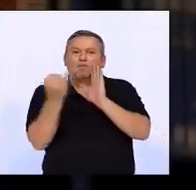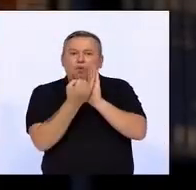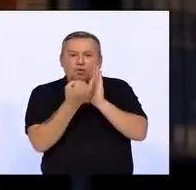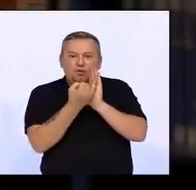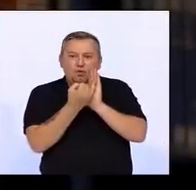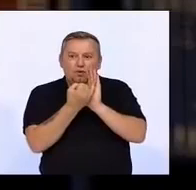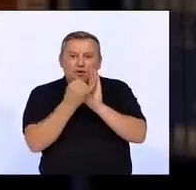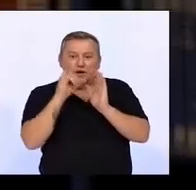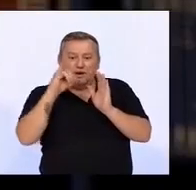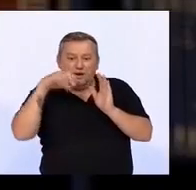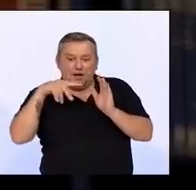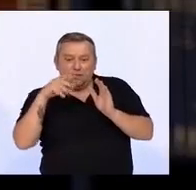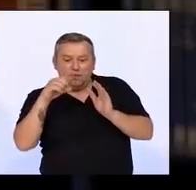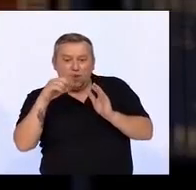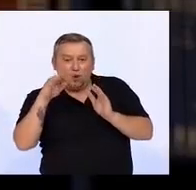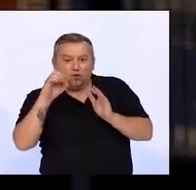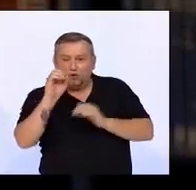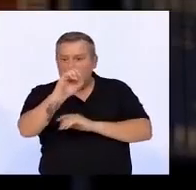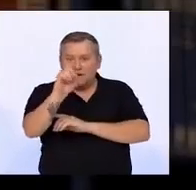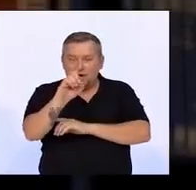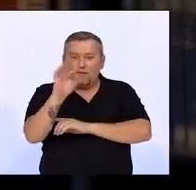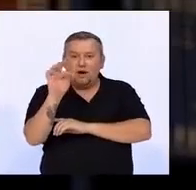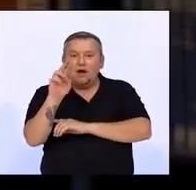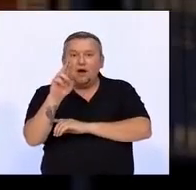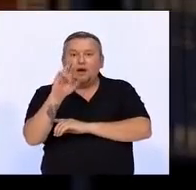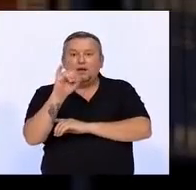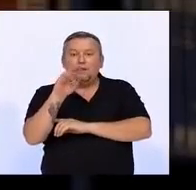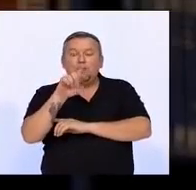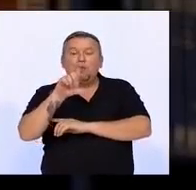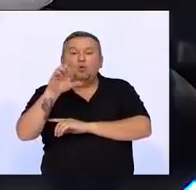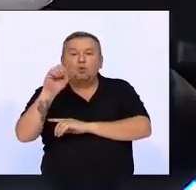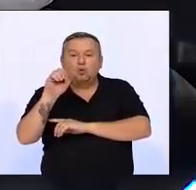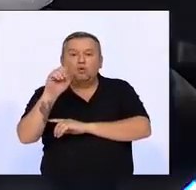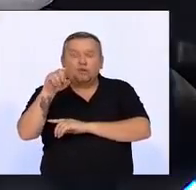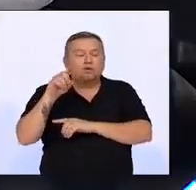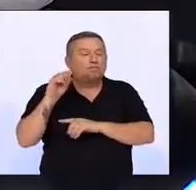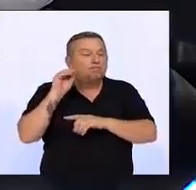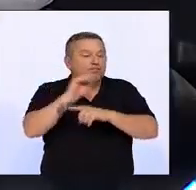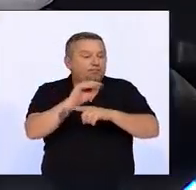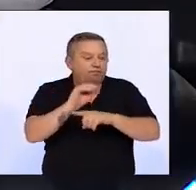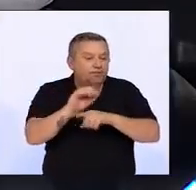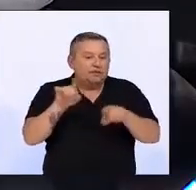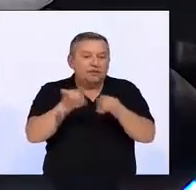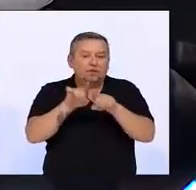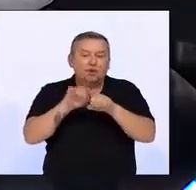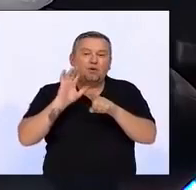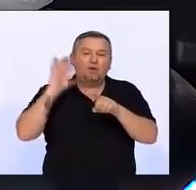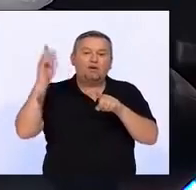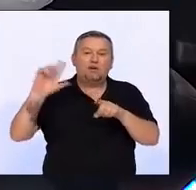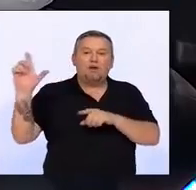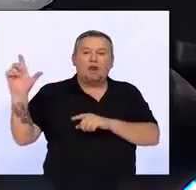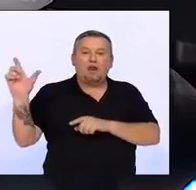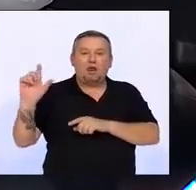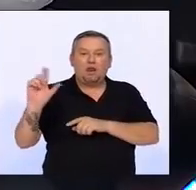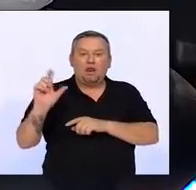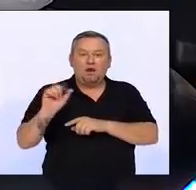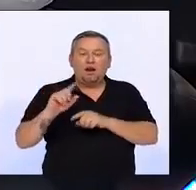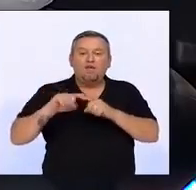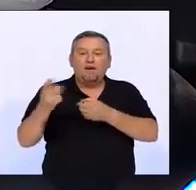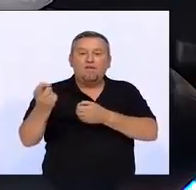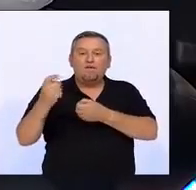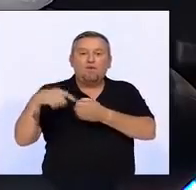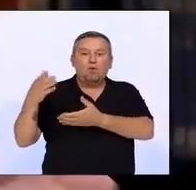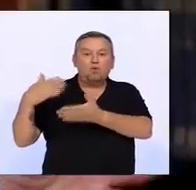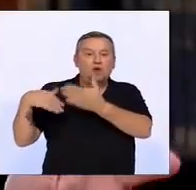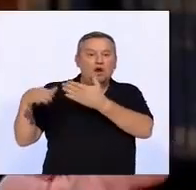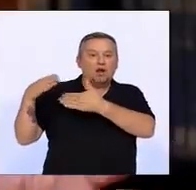pessoal fala em imposto, na verdade não é um imposto, é uma contribuição e ela é tremendamente regressiva, ela tem de uma regressividade